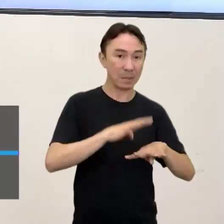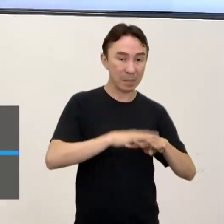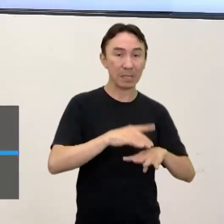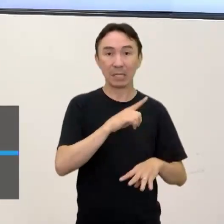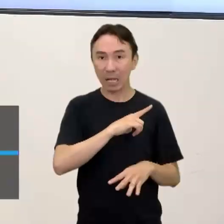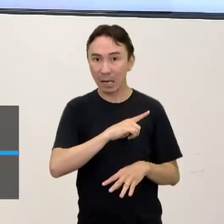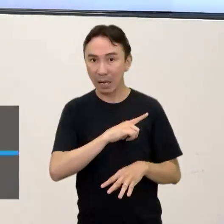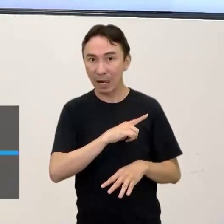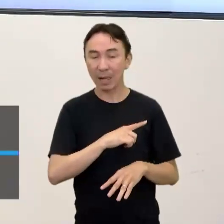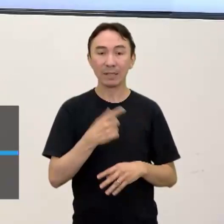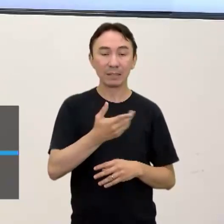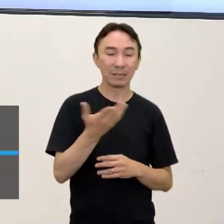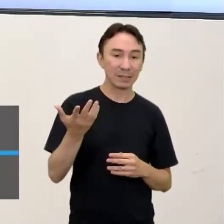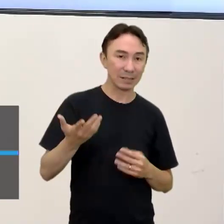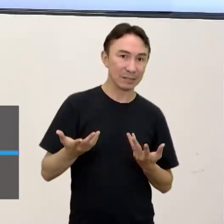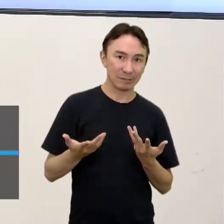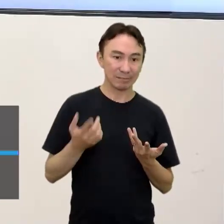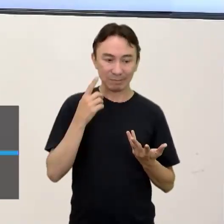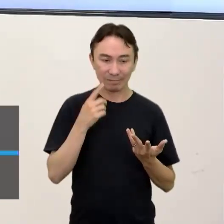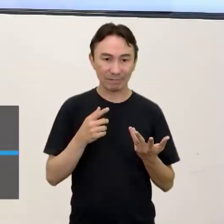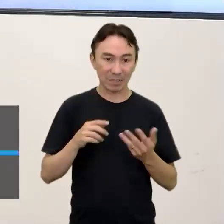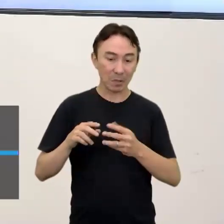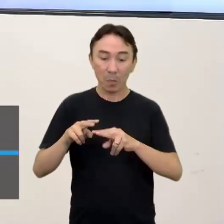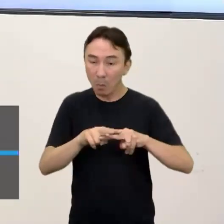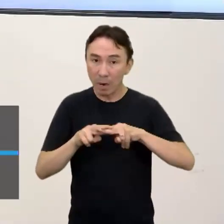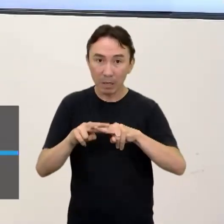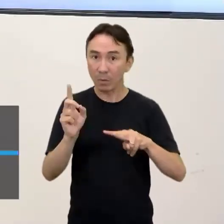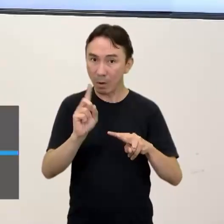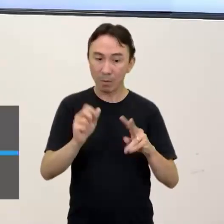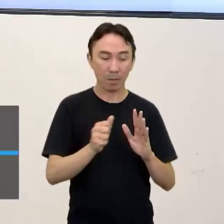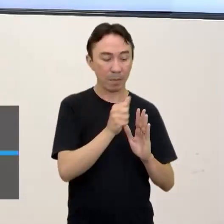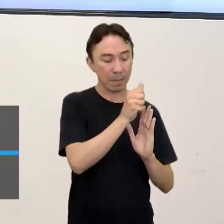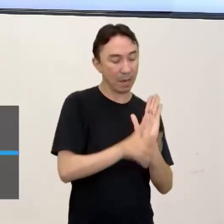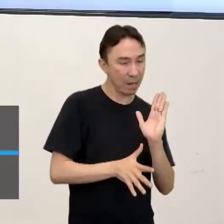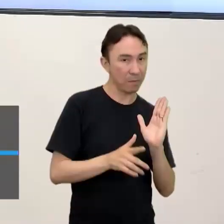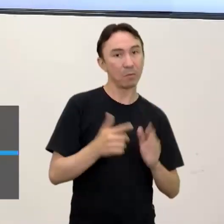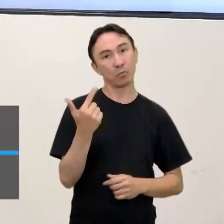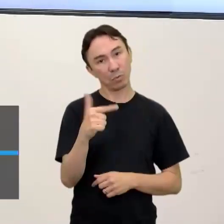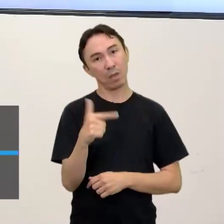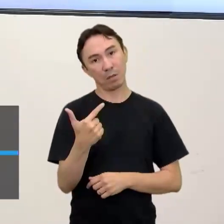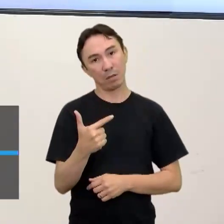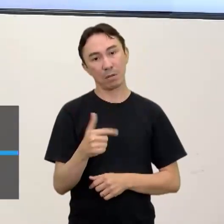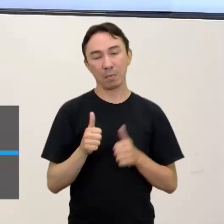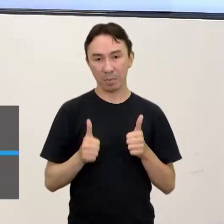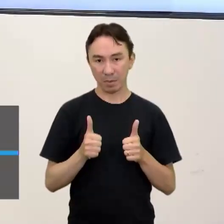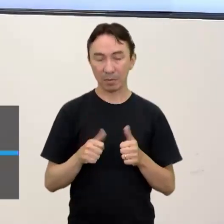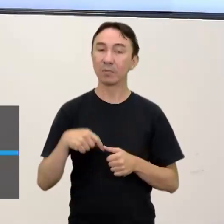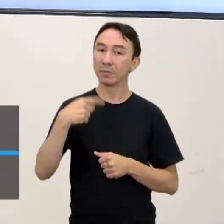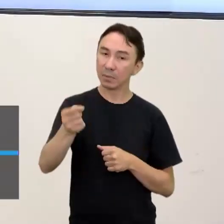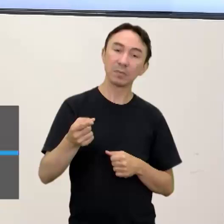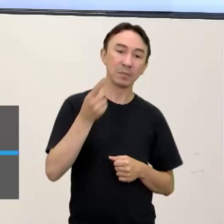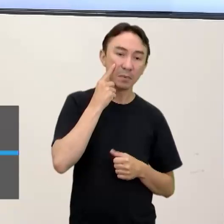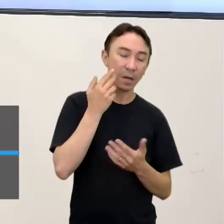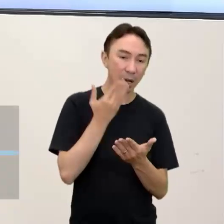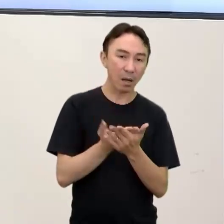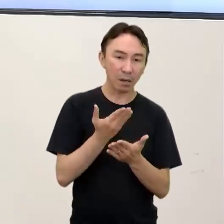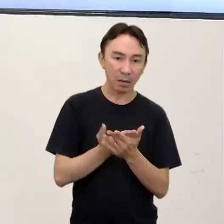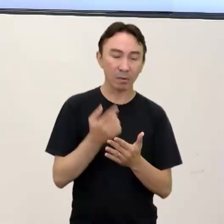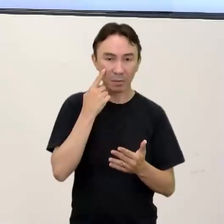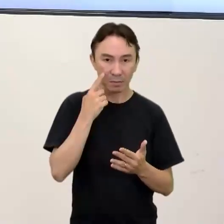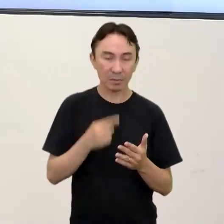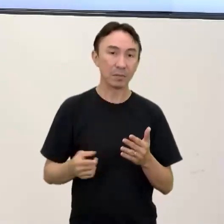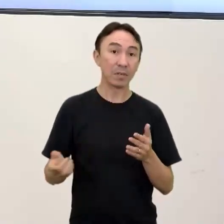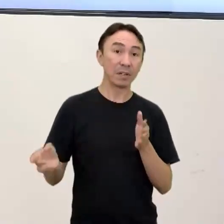recuperação, acho que não deveria receber essas tarefas, tá bom? Então, na próxima aula que você vier aqui, eu vou ter essa resposta, vou perguntar aqui para a